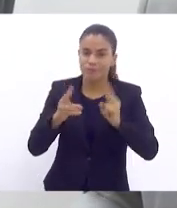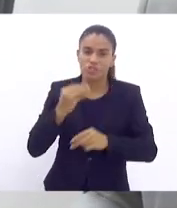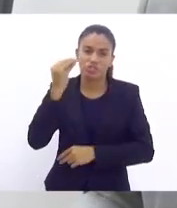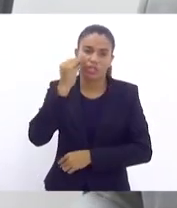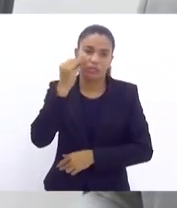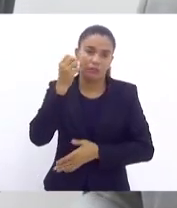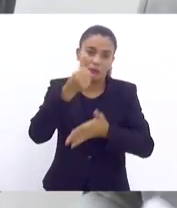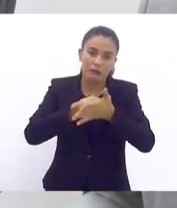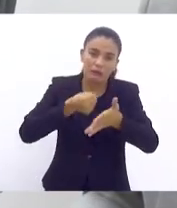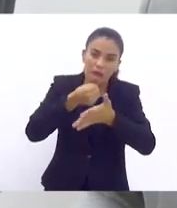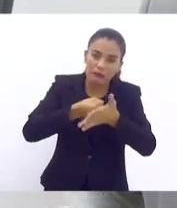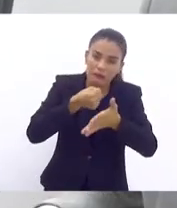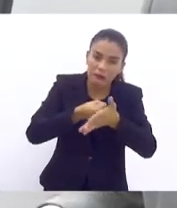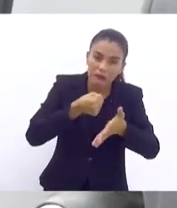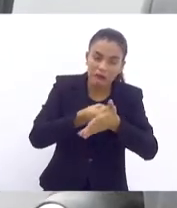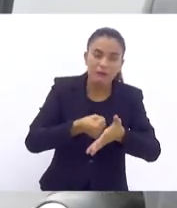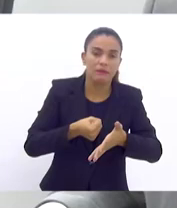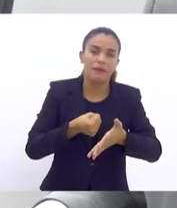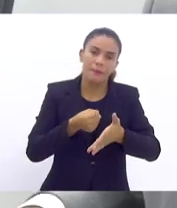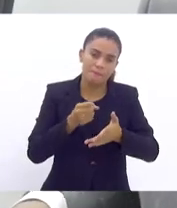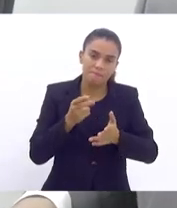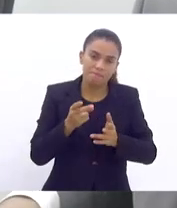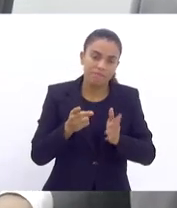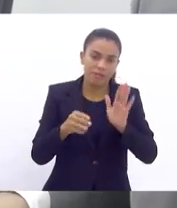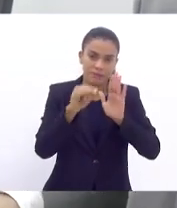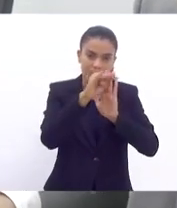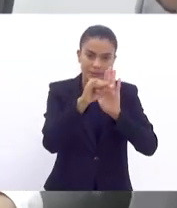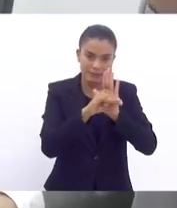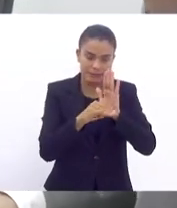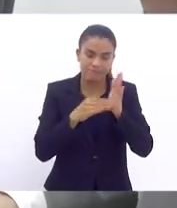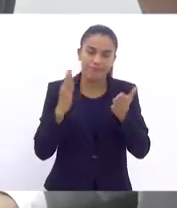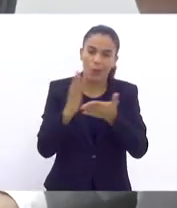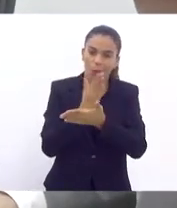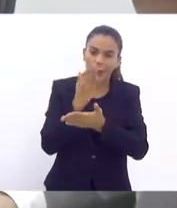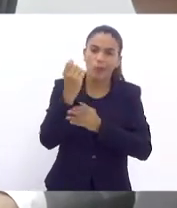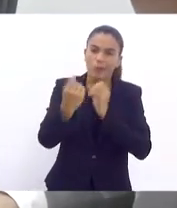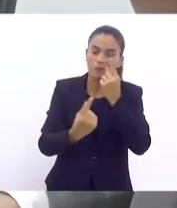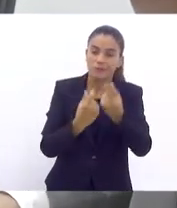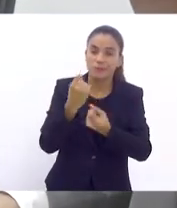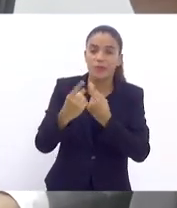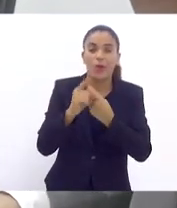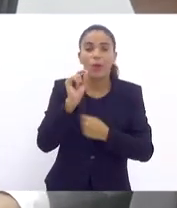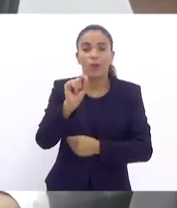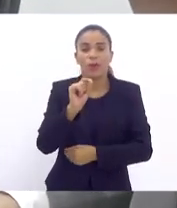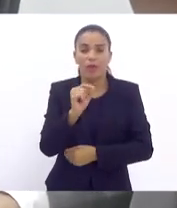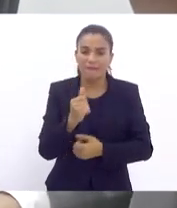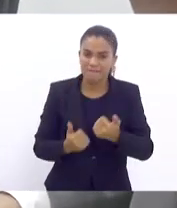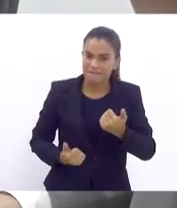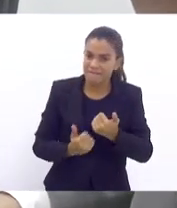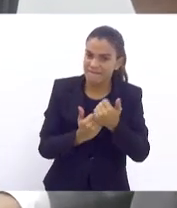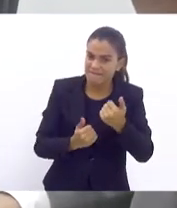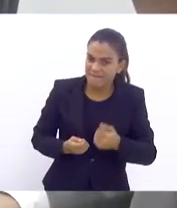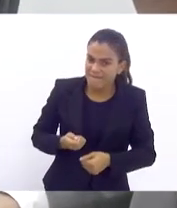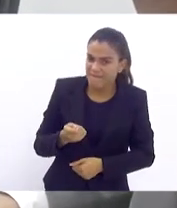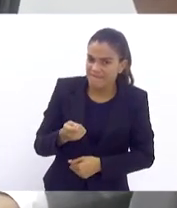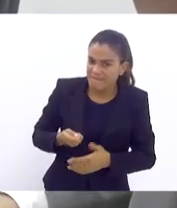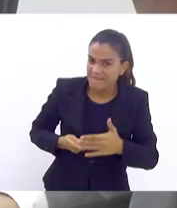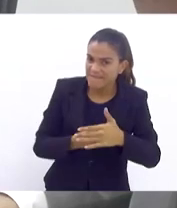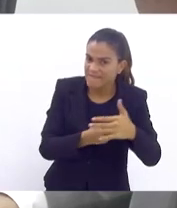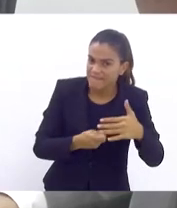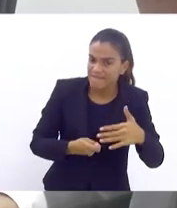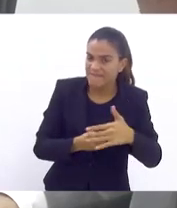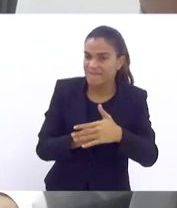fazê-lo para essa pauta e algumas vezes que é justamente forçar aqui a barra para que a gente